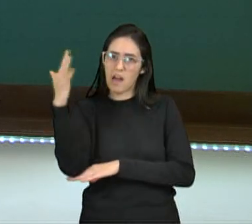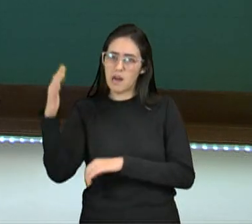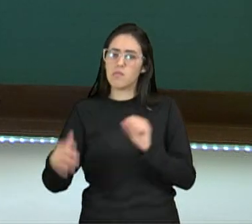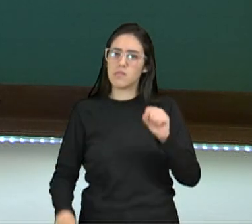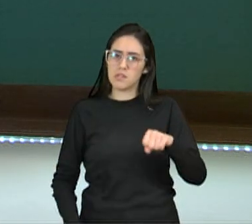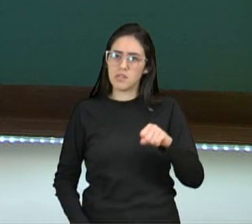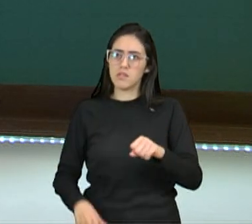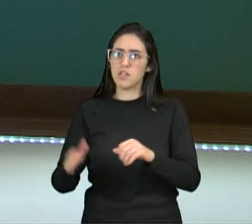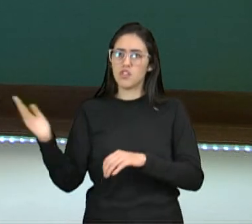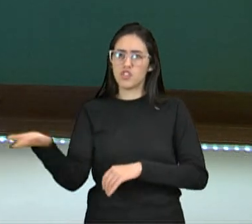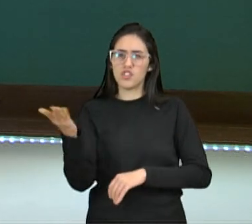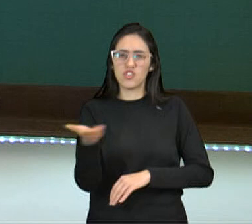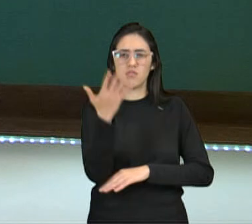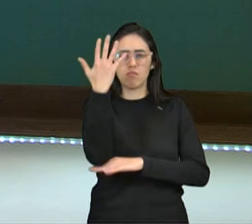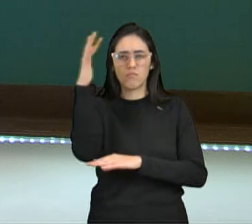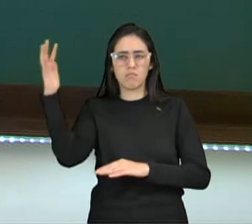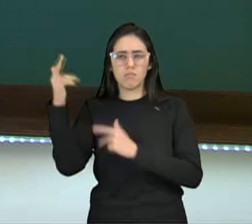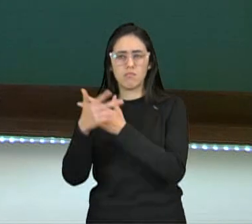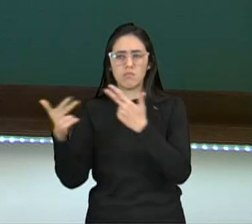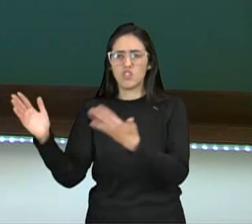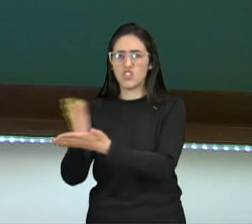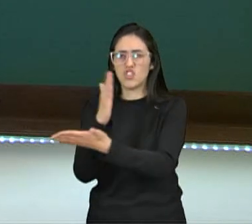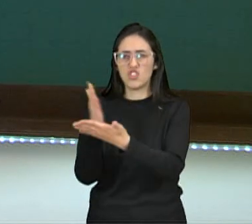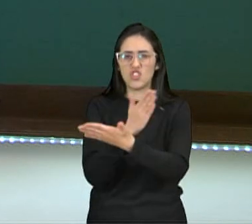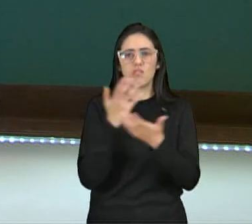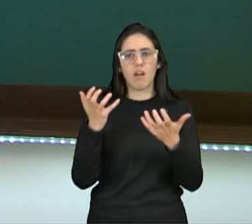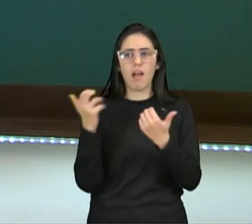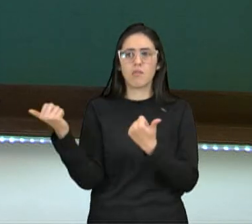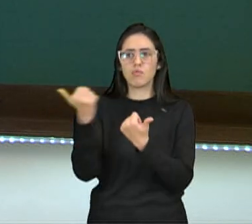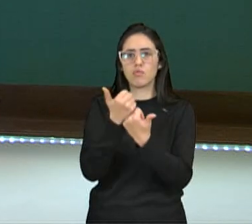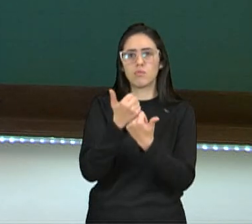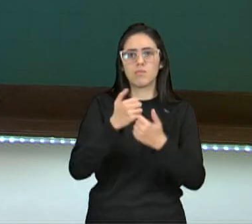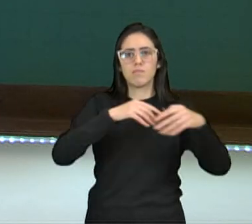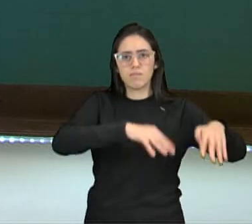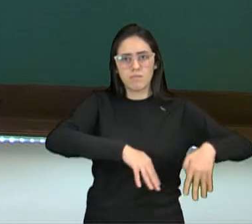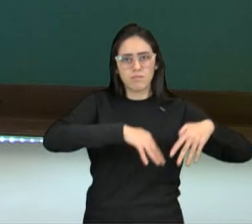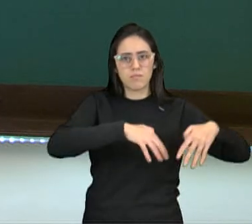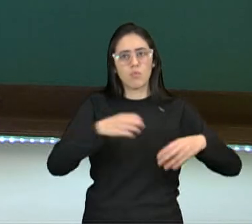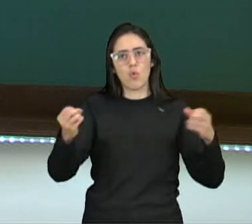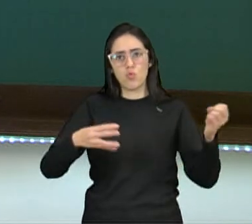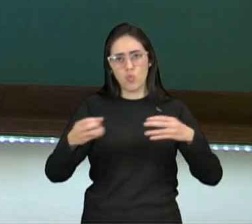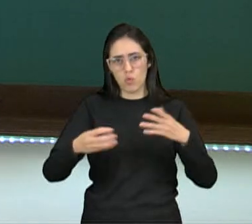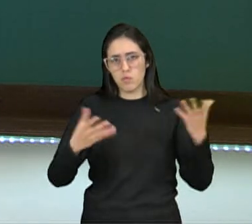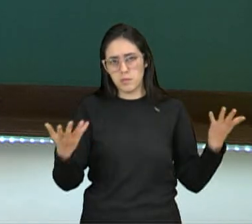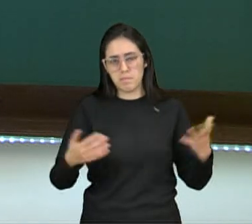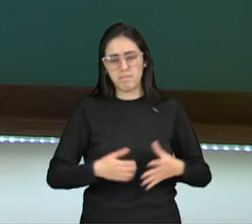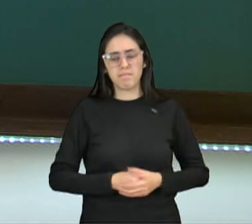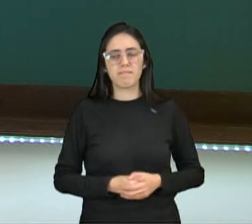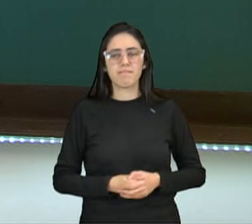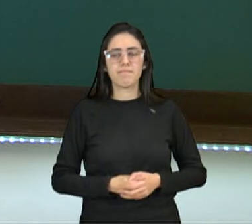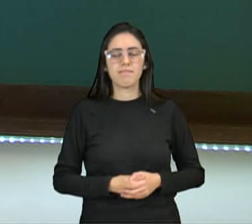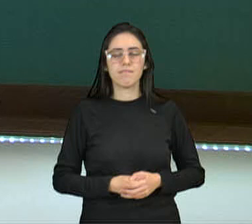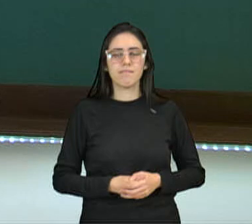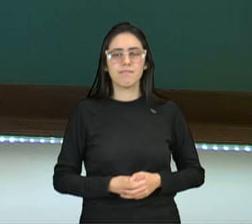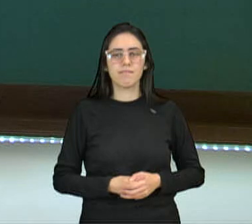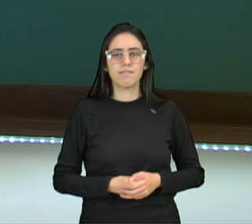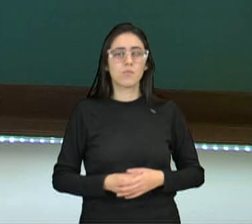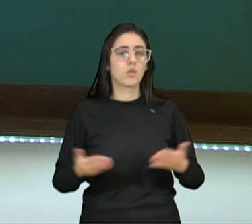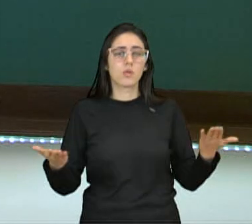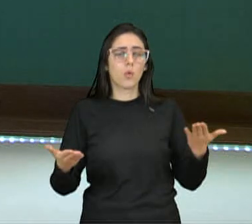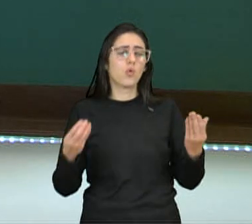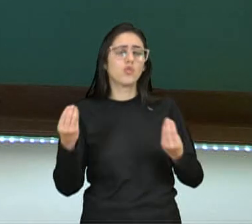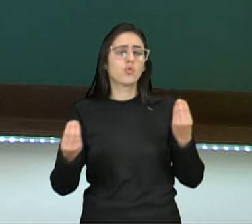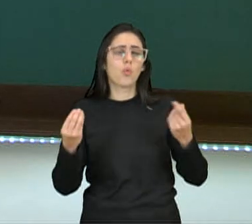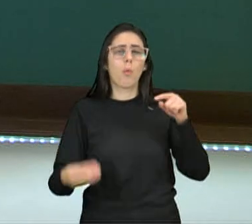retirada da vegetação natural para substituir pelo cultivo agrícola, Atualmente, como é que está a